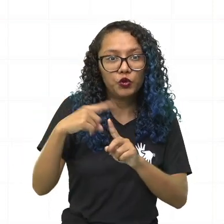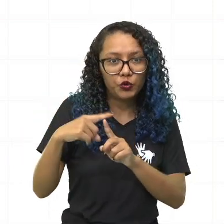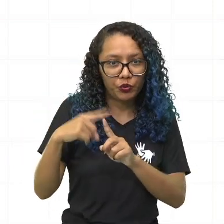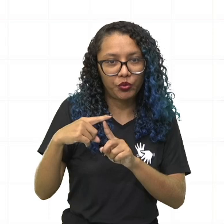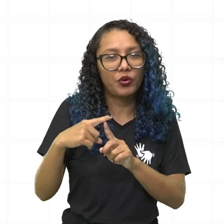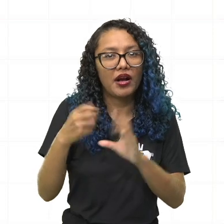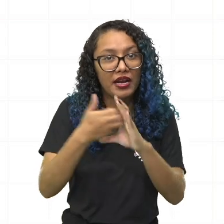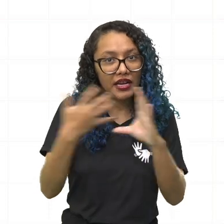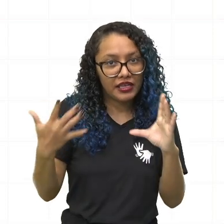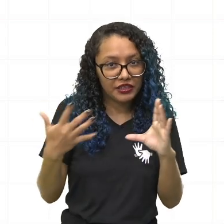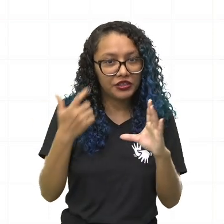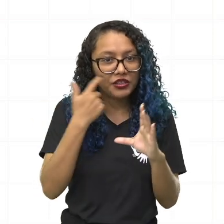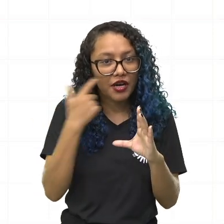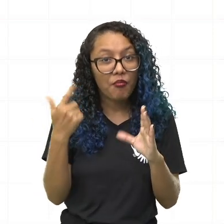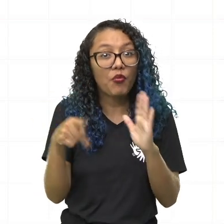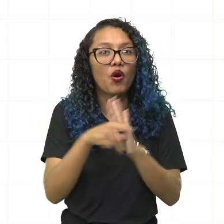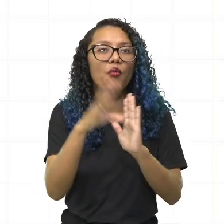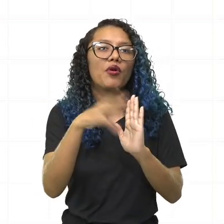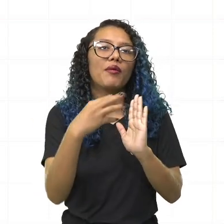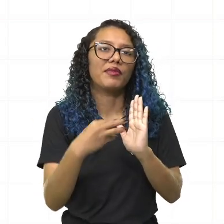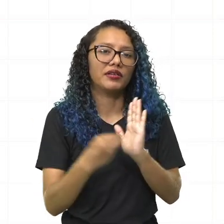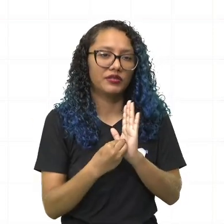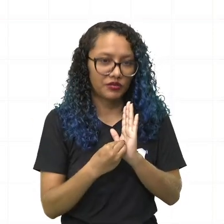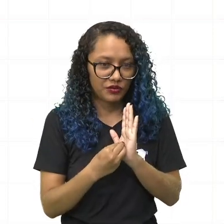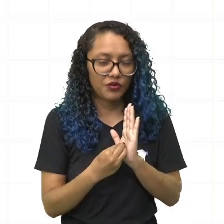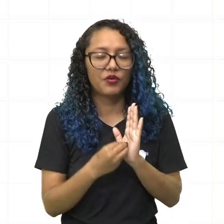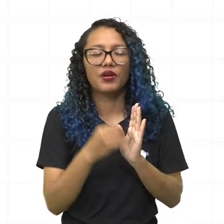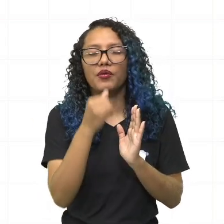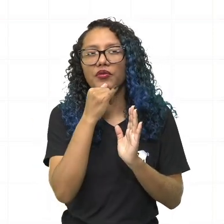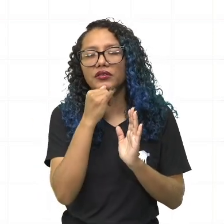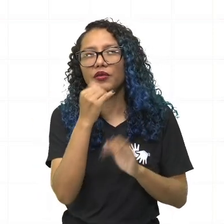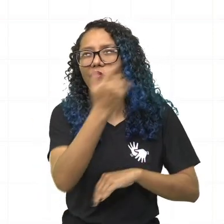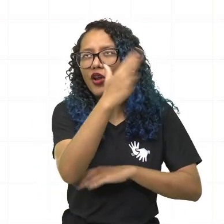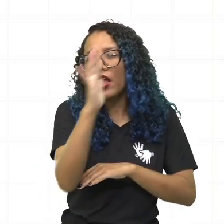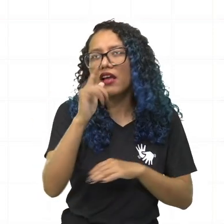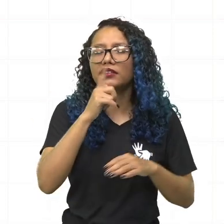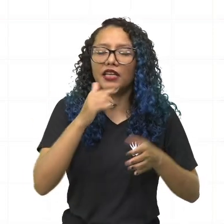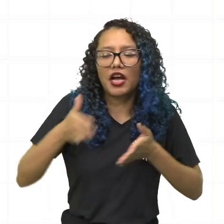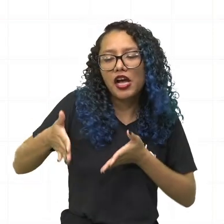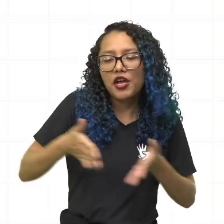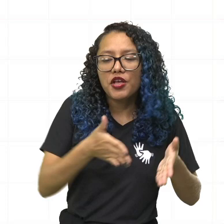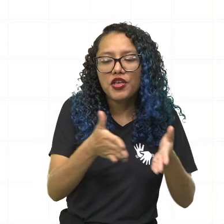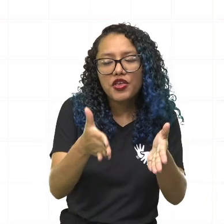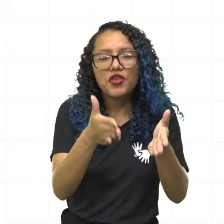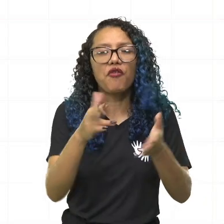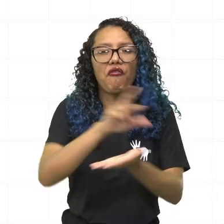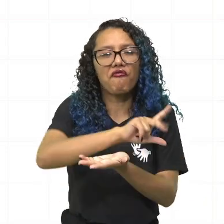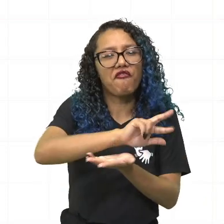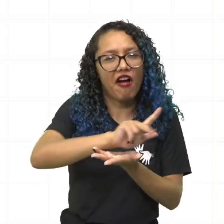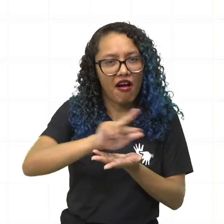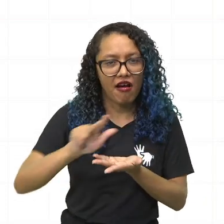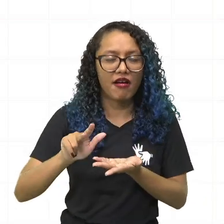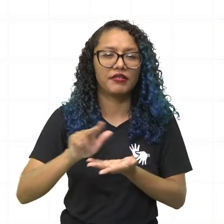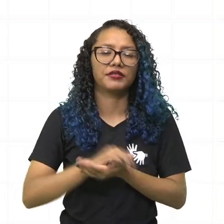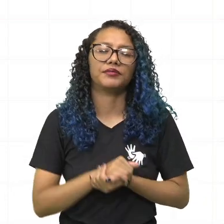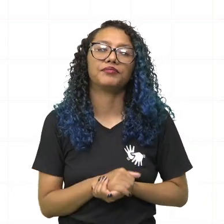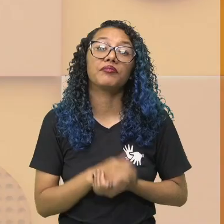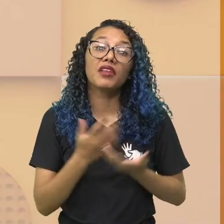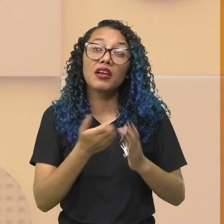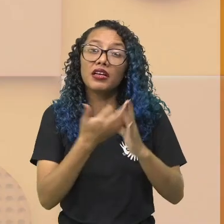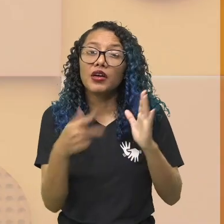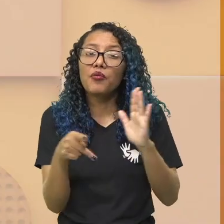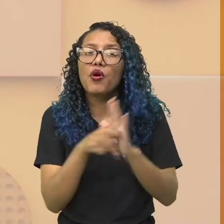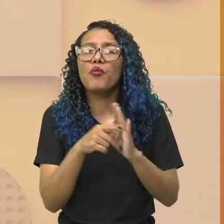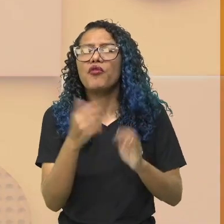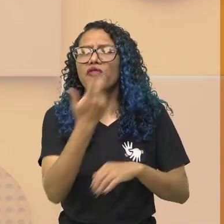ter floresta amazônica, onde vai ter lá os rios, né? Da bacia amazônica. Então, as características da floresta, do